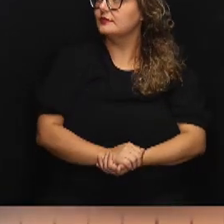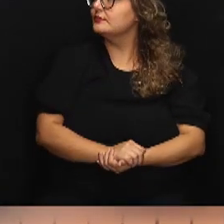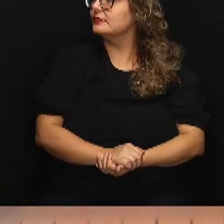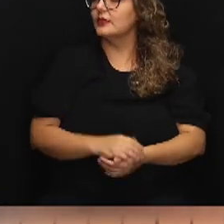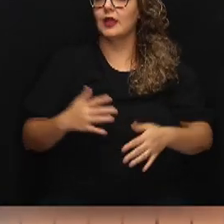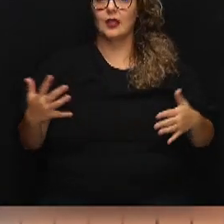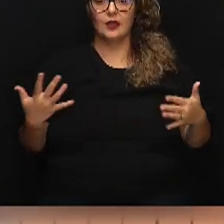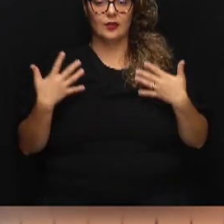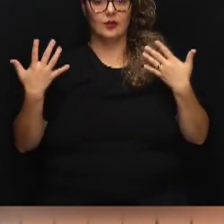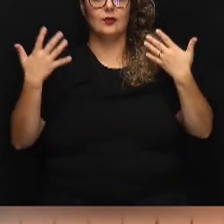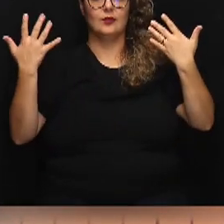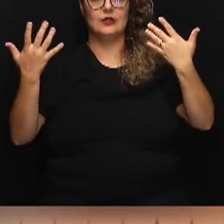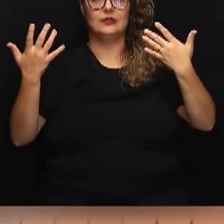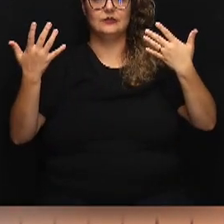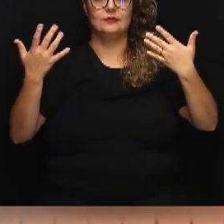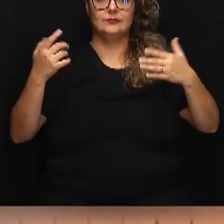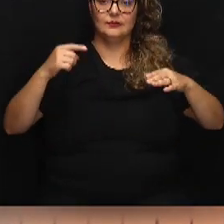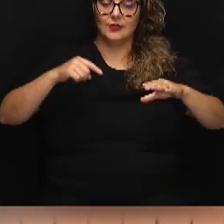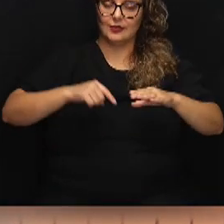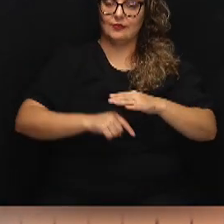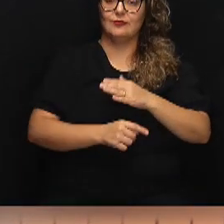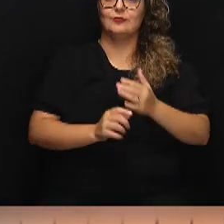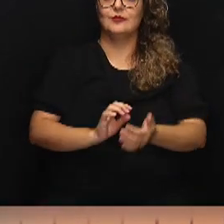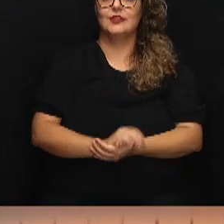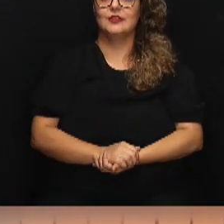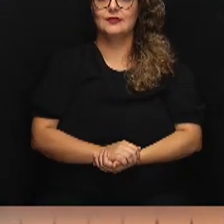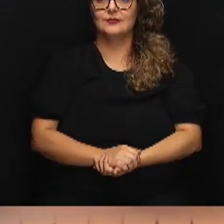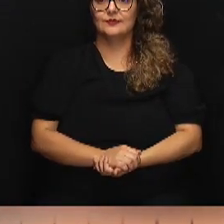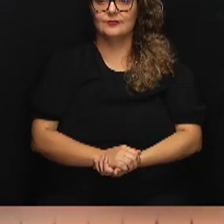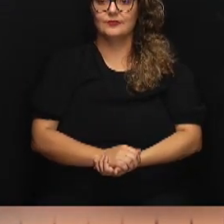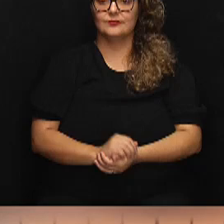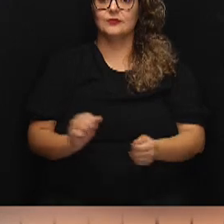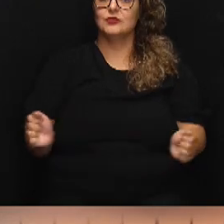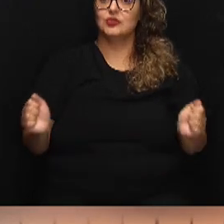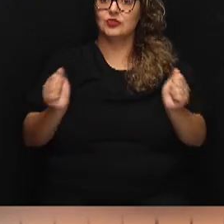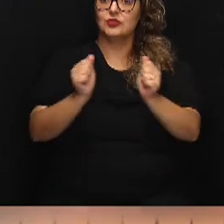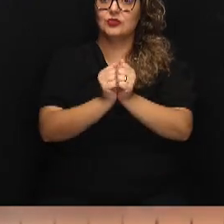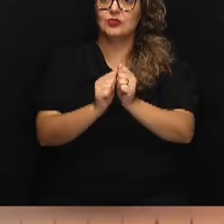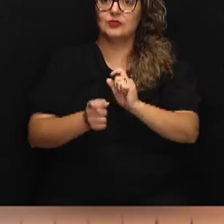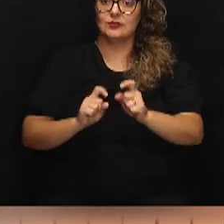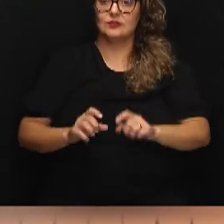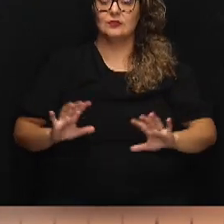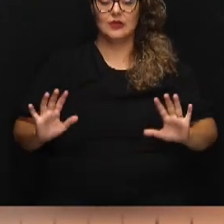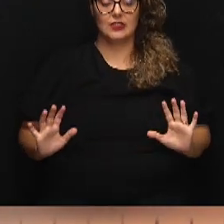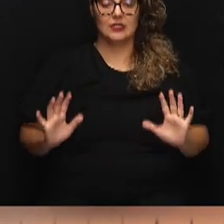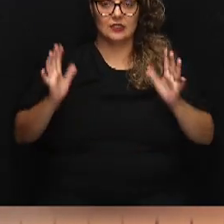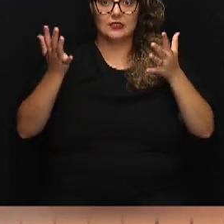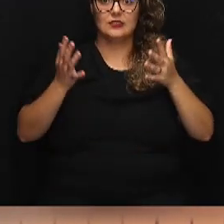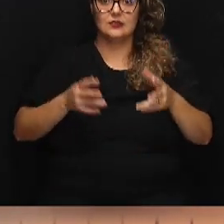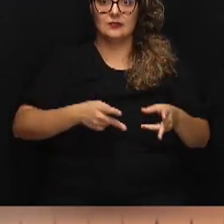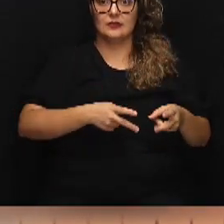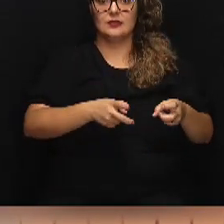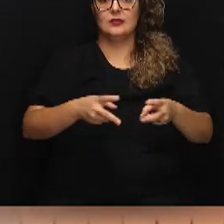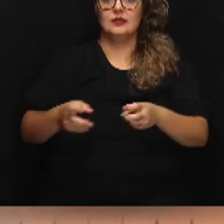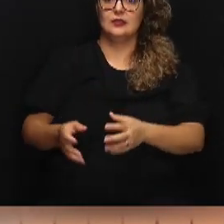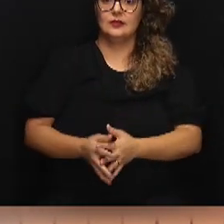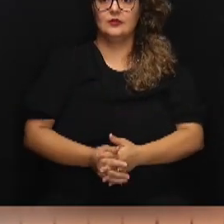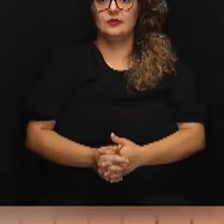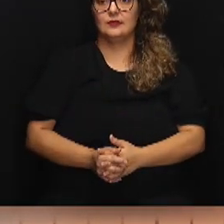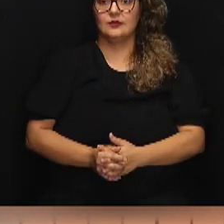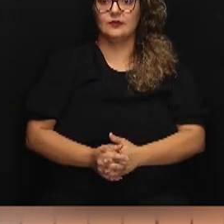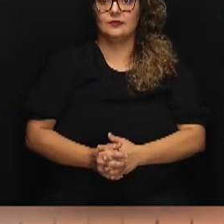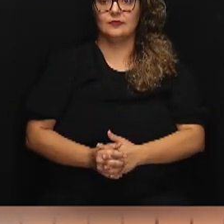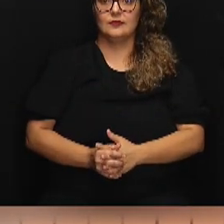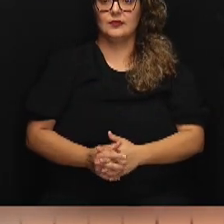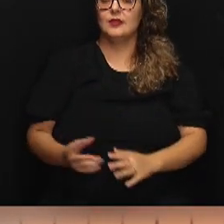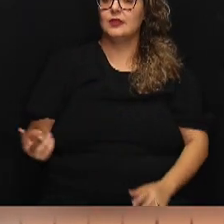alegria que nos reunimos para celebrar e reconhecer as